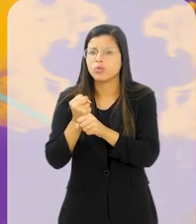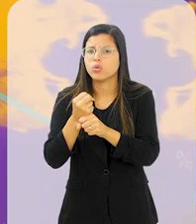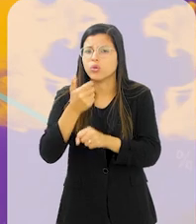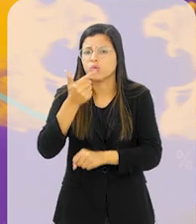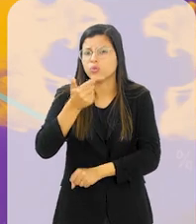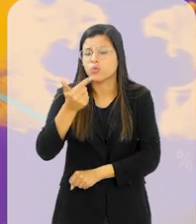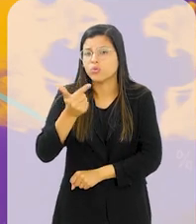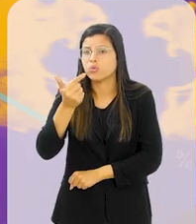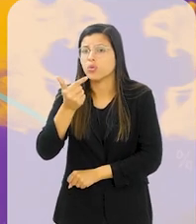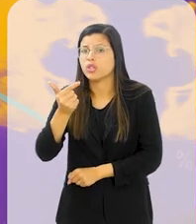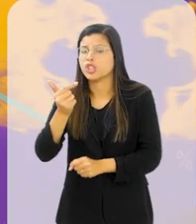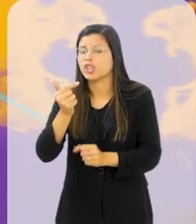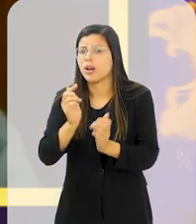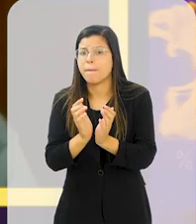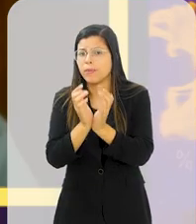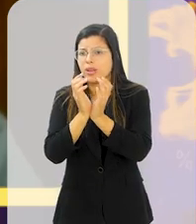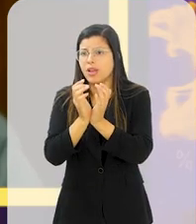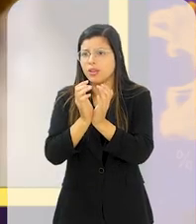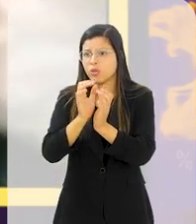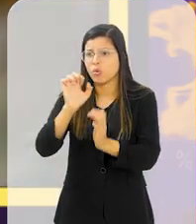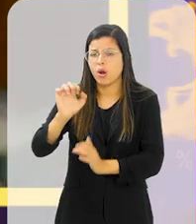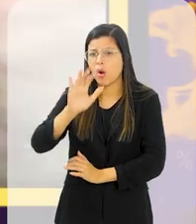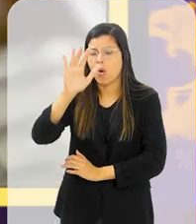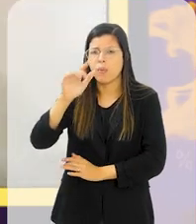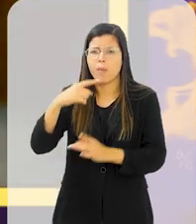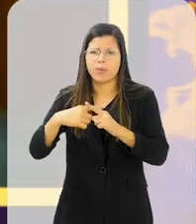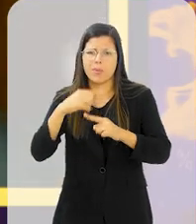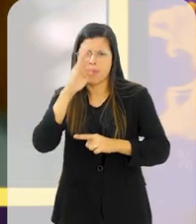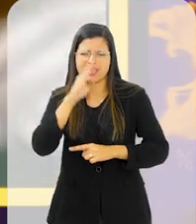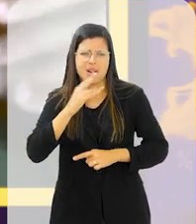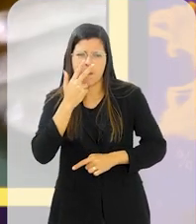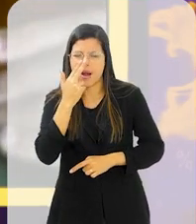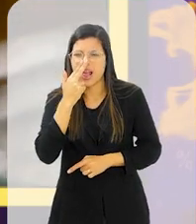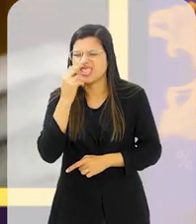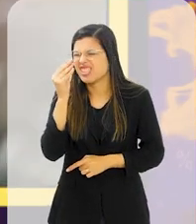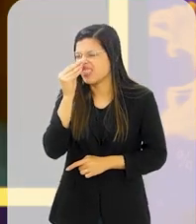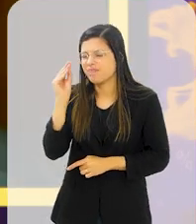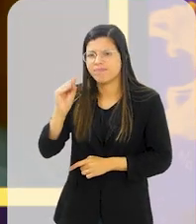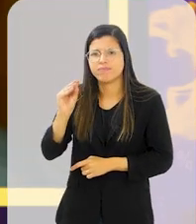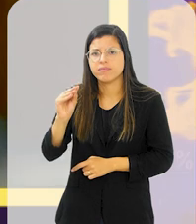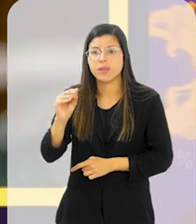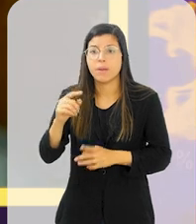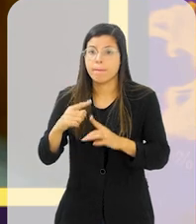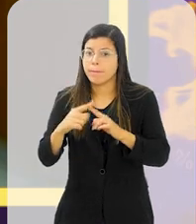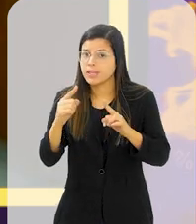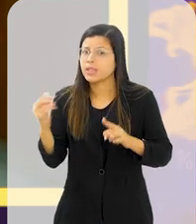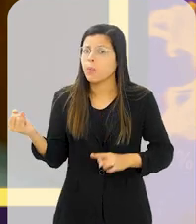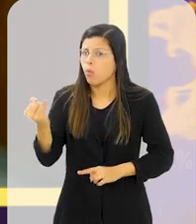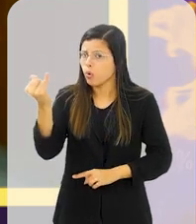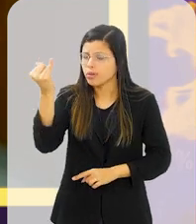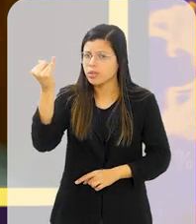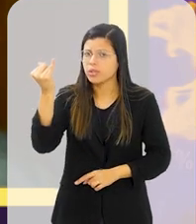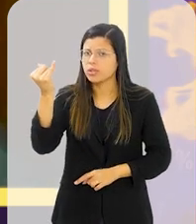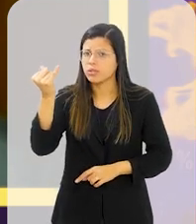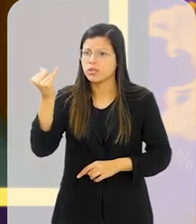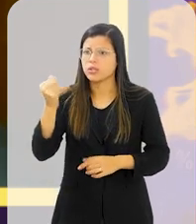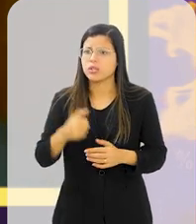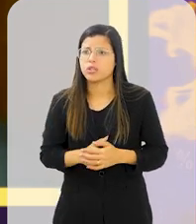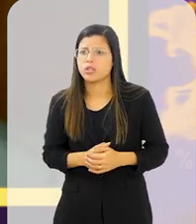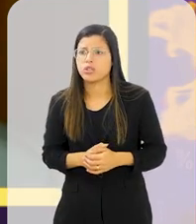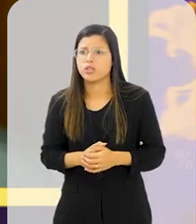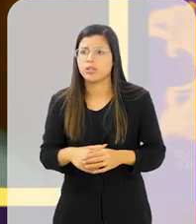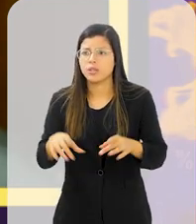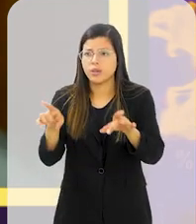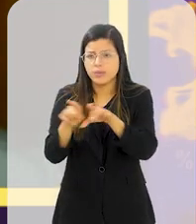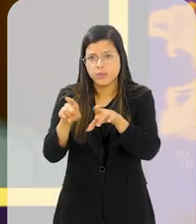2 vice-campeonatos europeus? É porque para o brasileiro o vice-campeonato vale nada. Mas chegar a uma decisão é muito importante. O De La Fuente